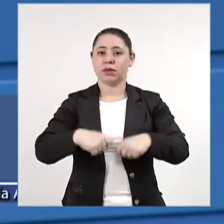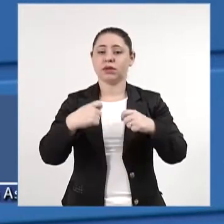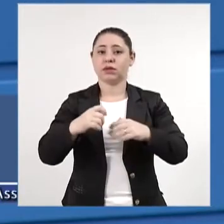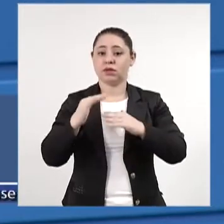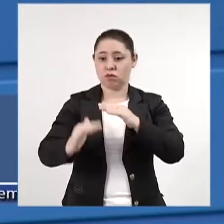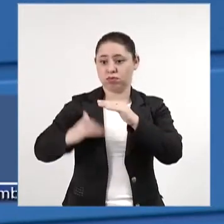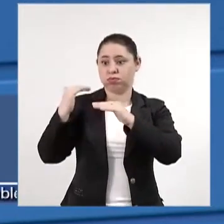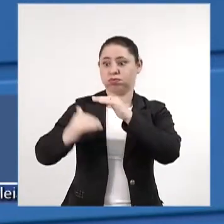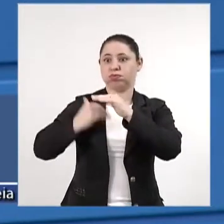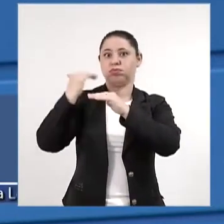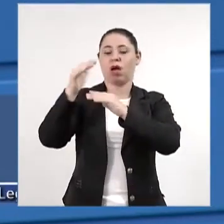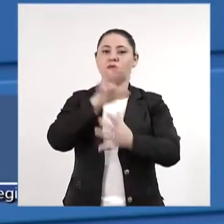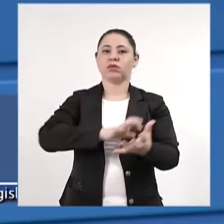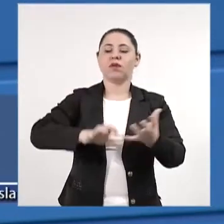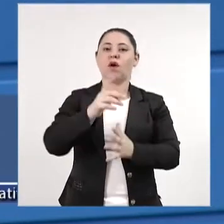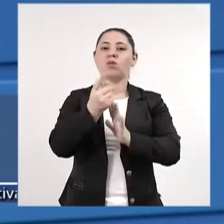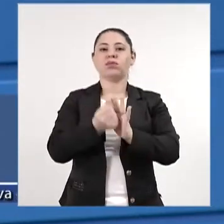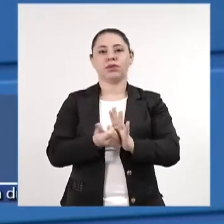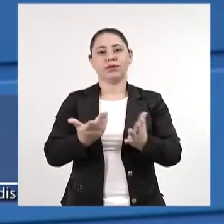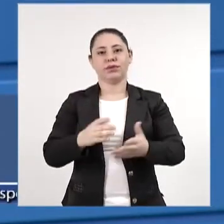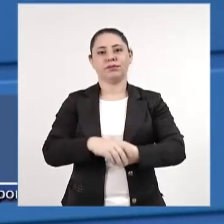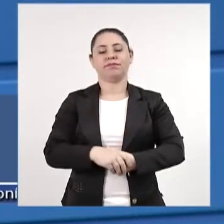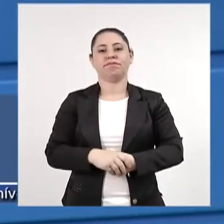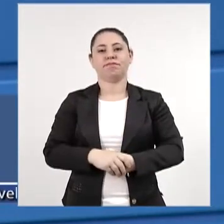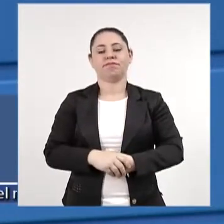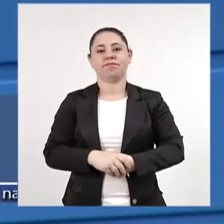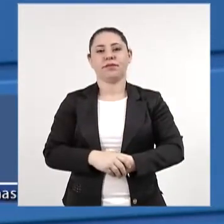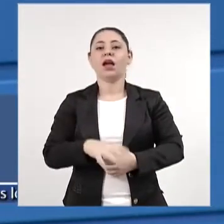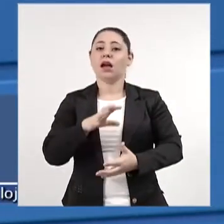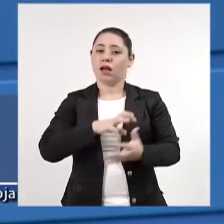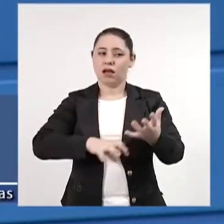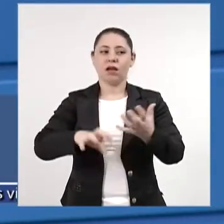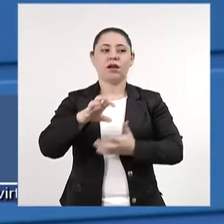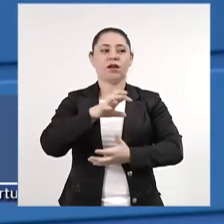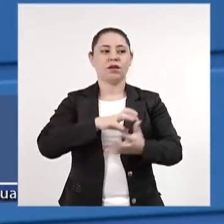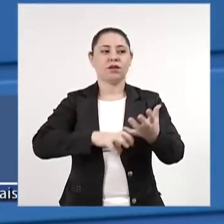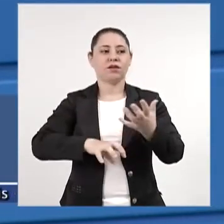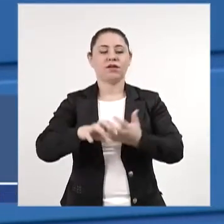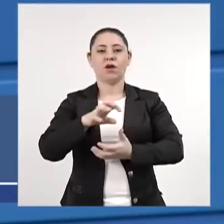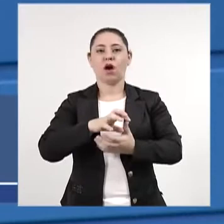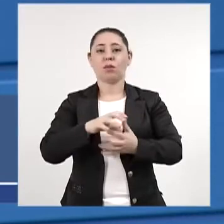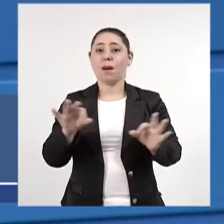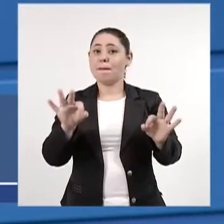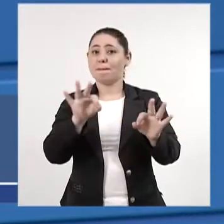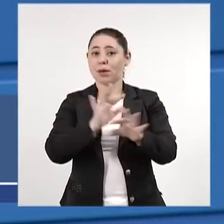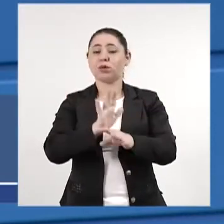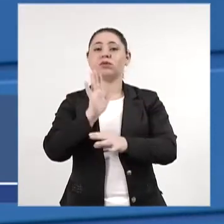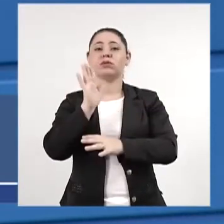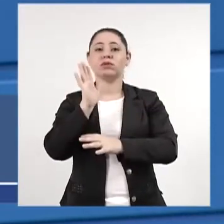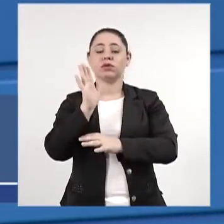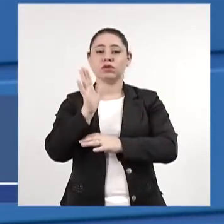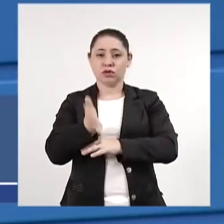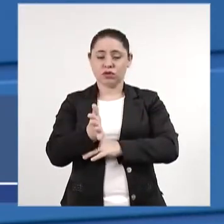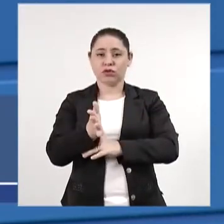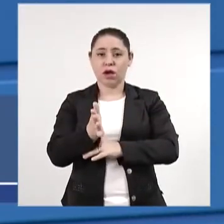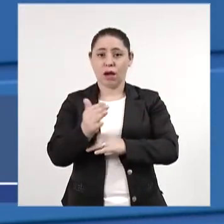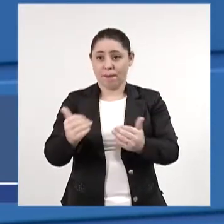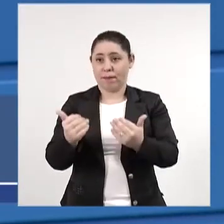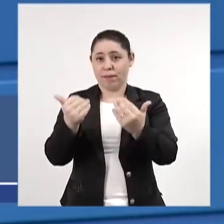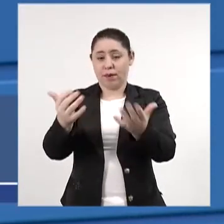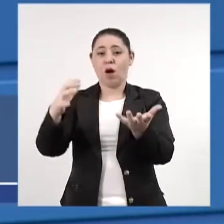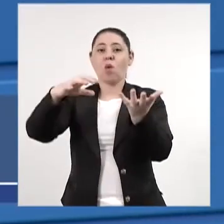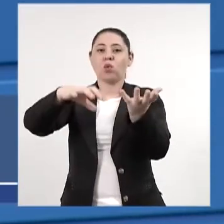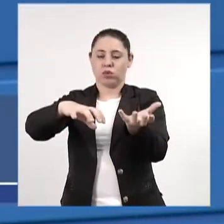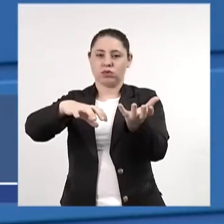avançar na questão da reforma tributária. A reforma tributária já está pronta para ser encaminhado ao Congresso